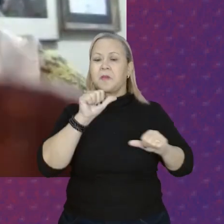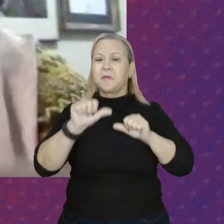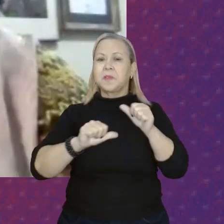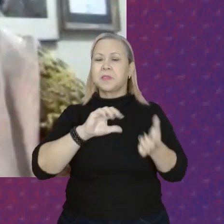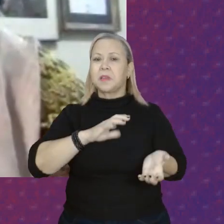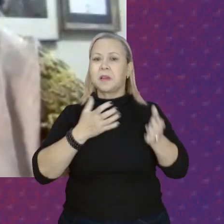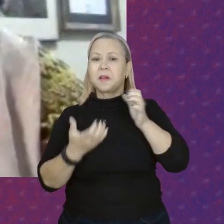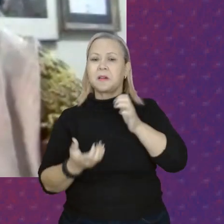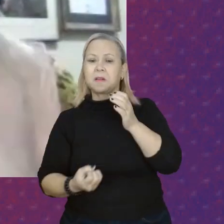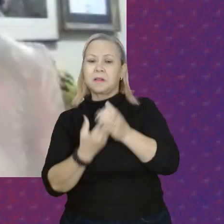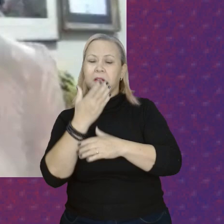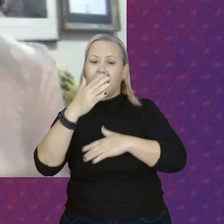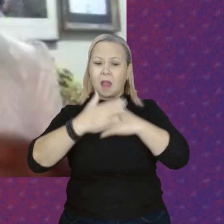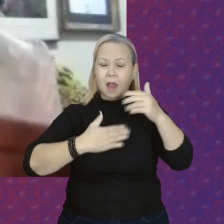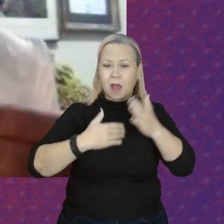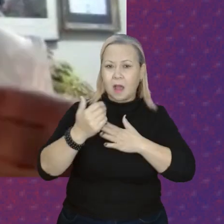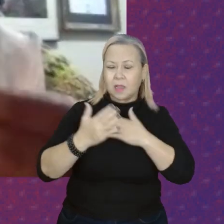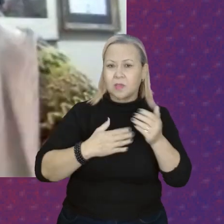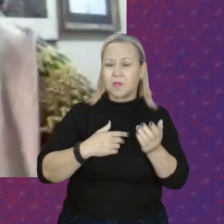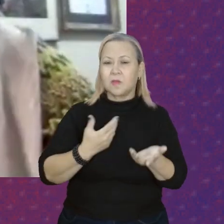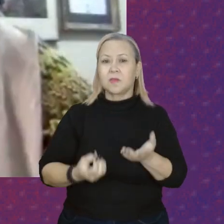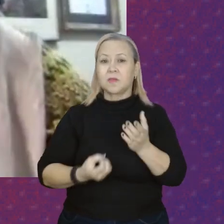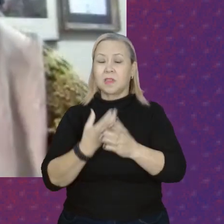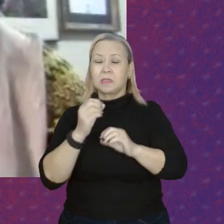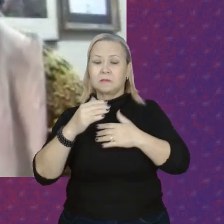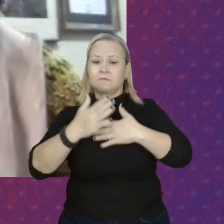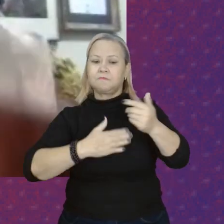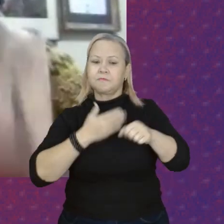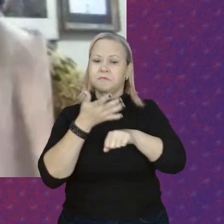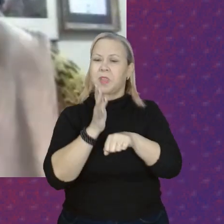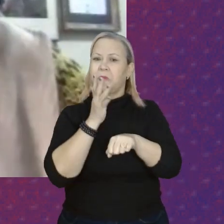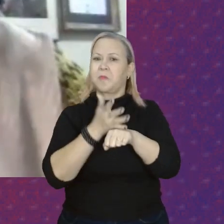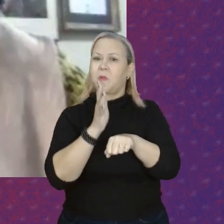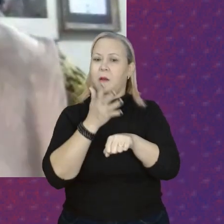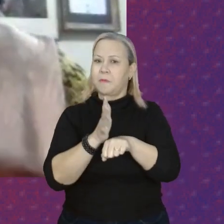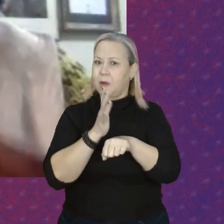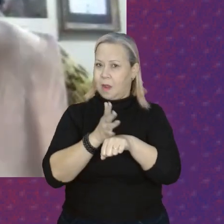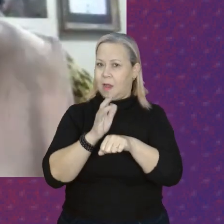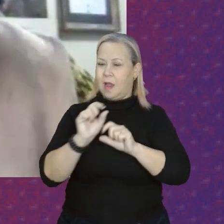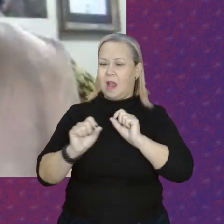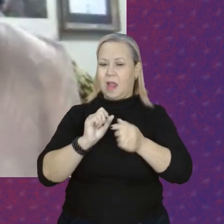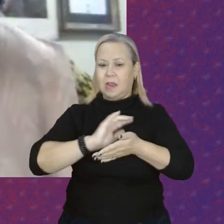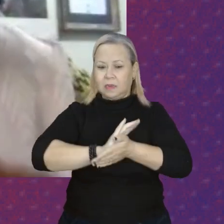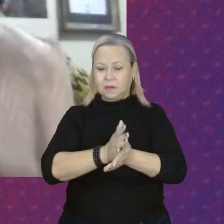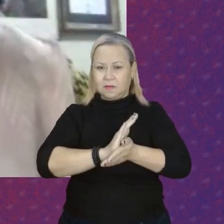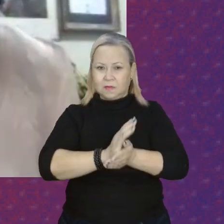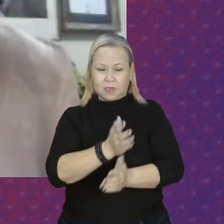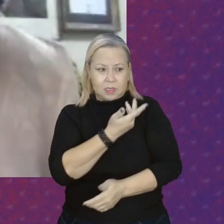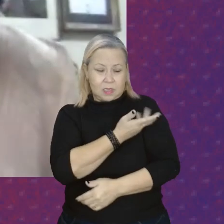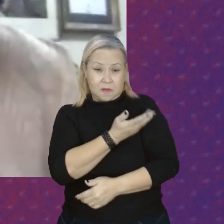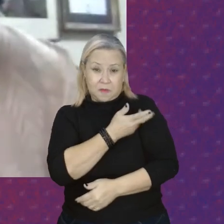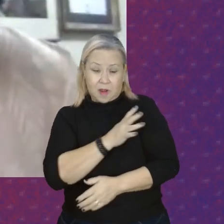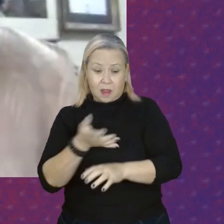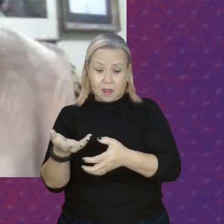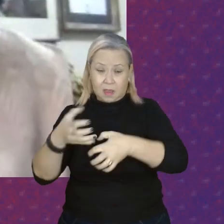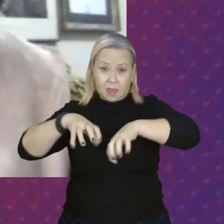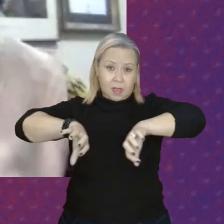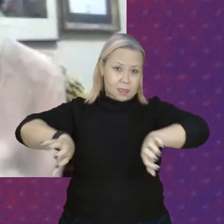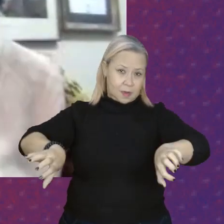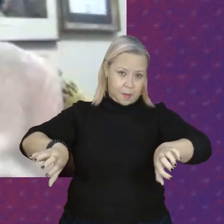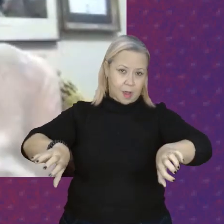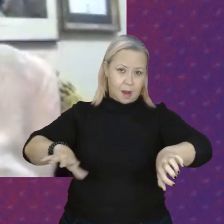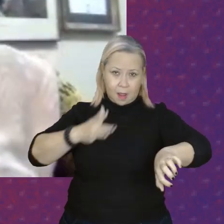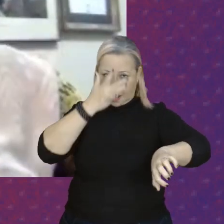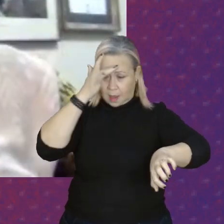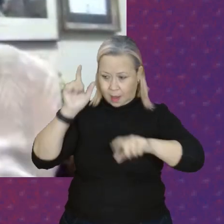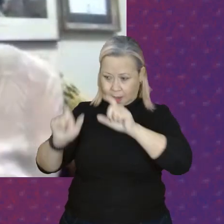estabelecer ações, você passa a ação, né, a prática de discriminar, de segregar. E, por fim, eu queria